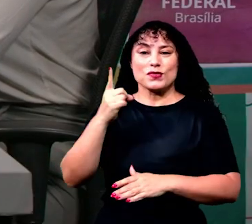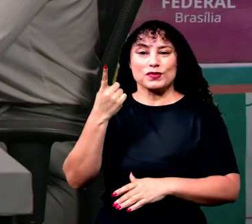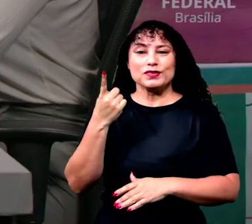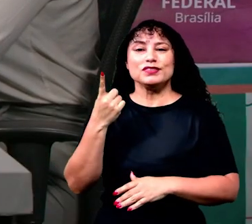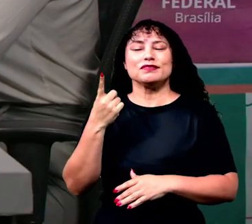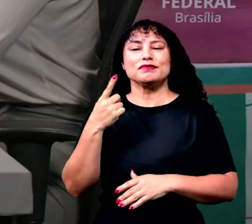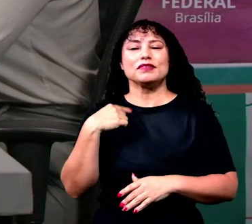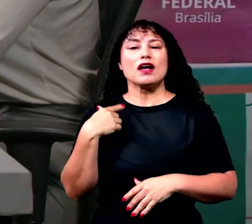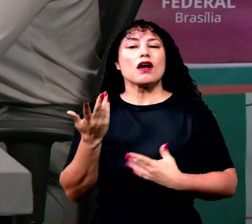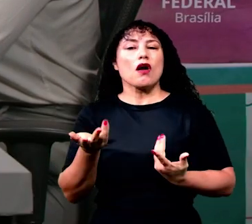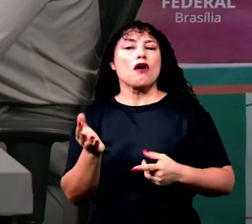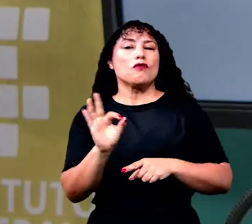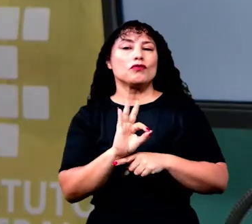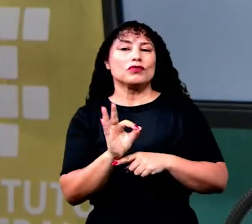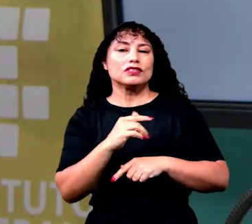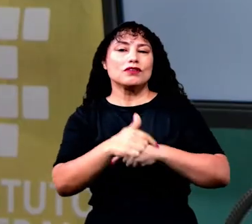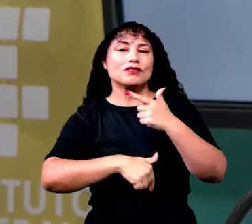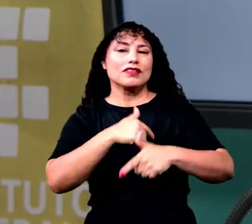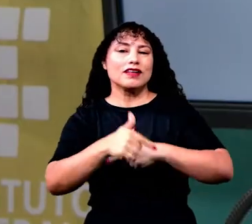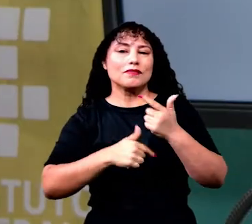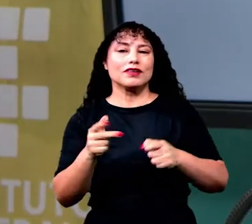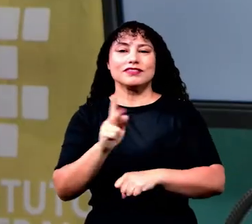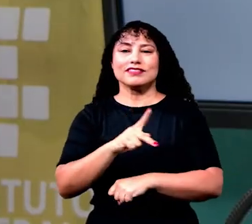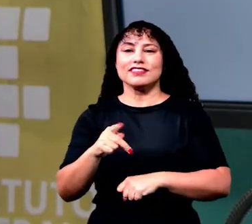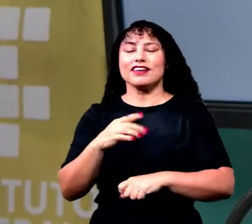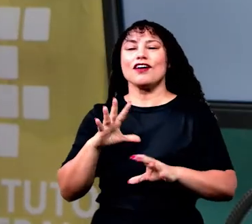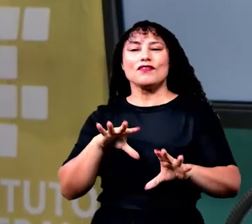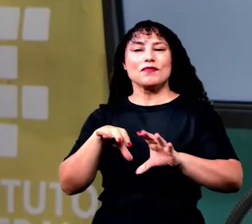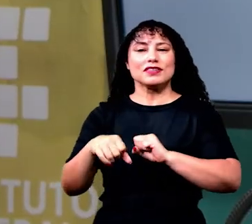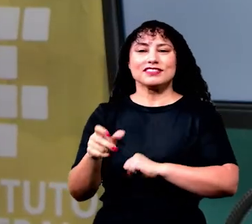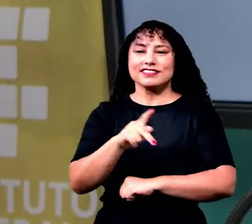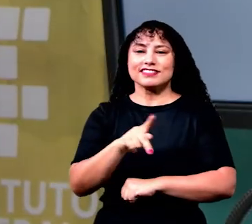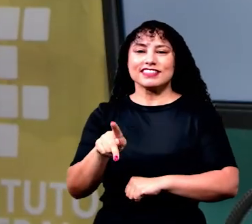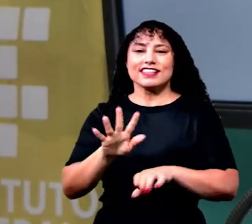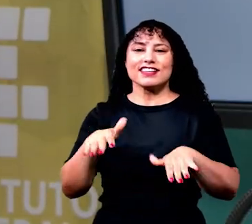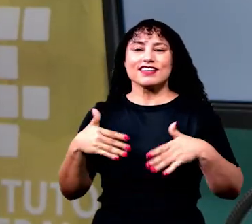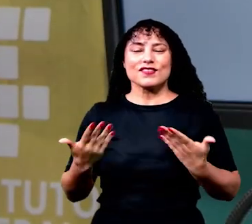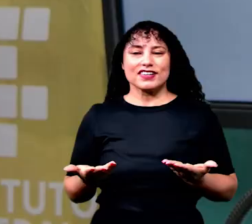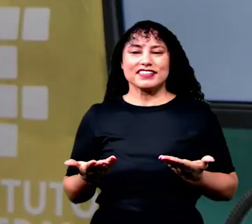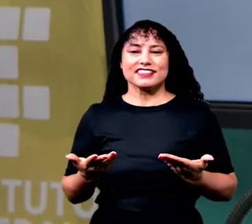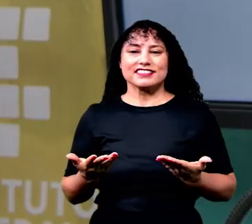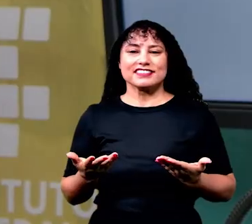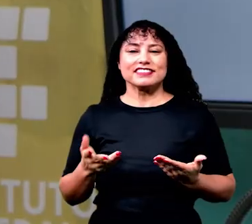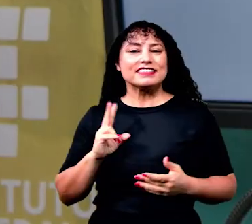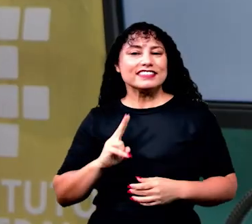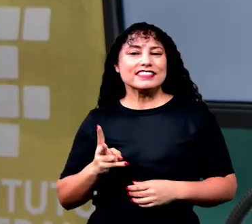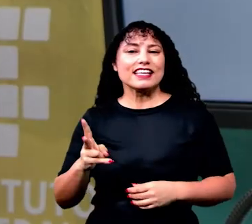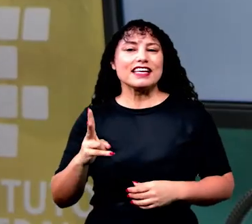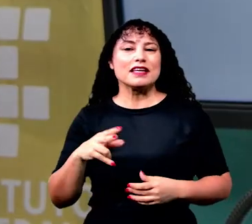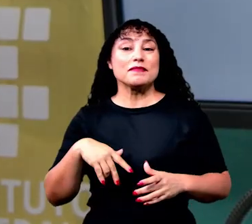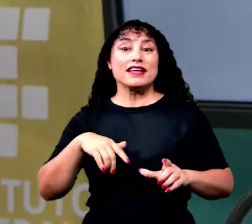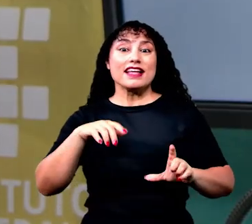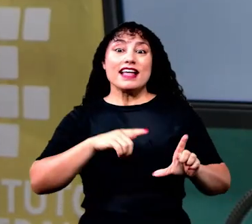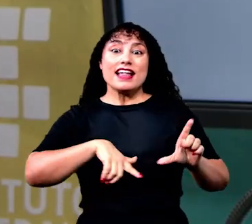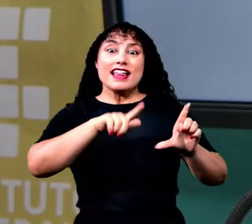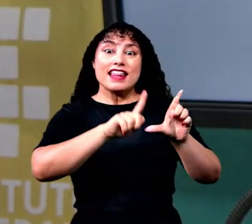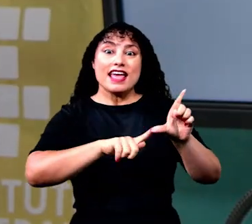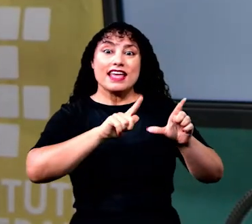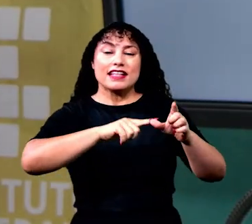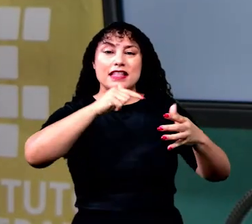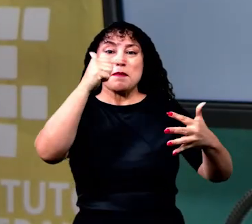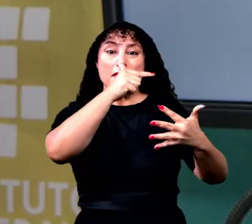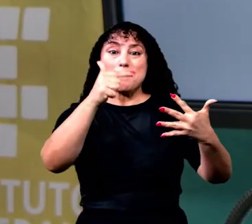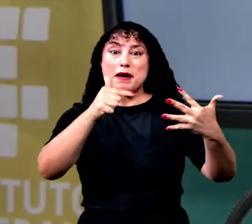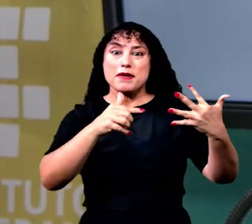a função do professor, a formação do professor. E quando você... Sendo que letras tem um leque enorme